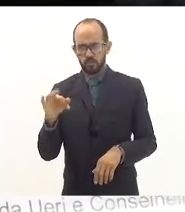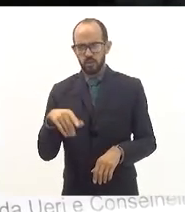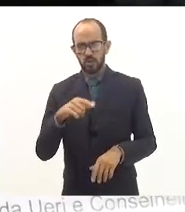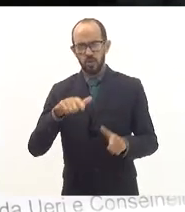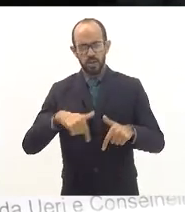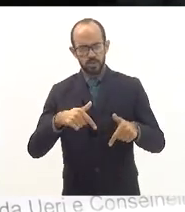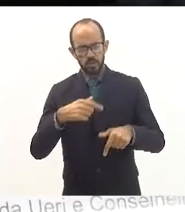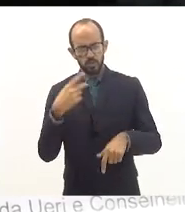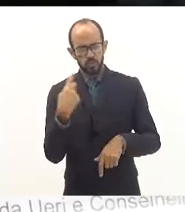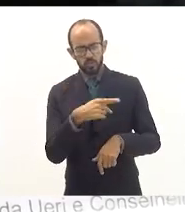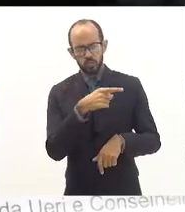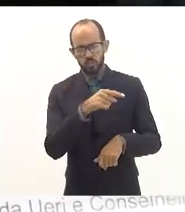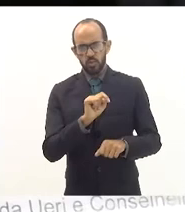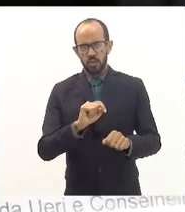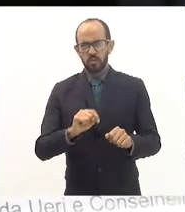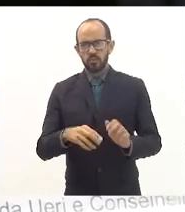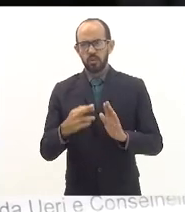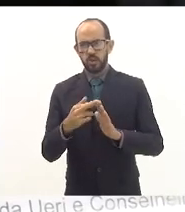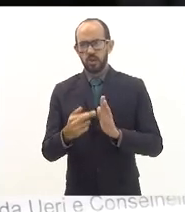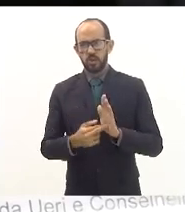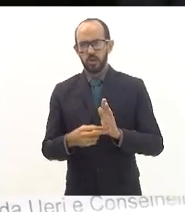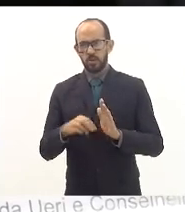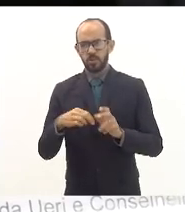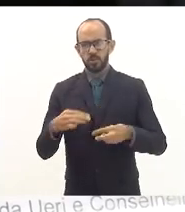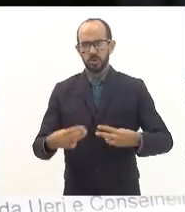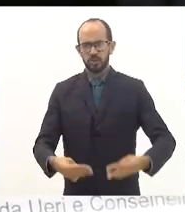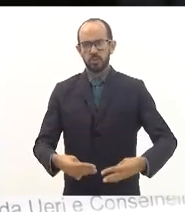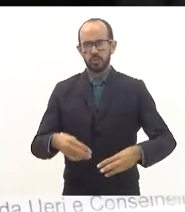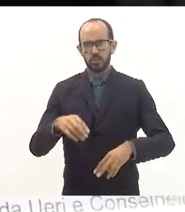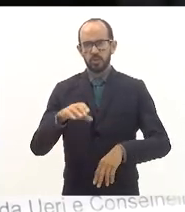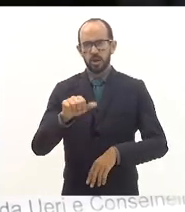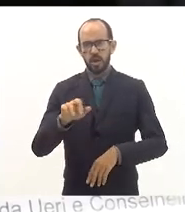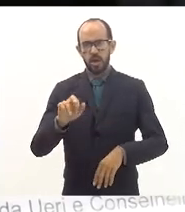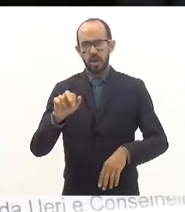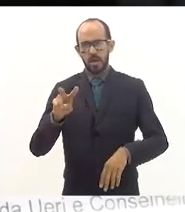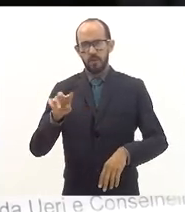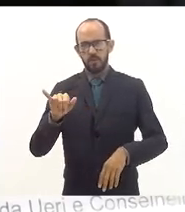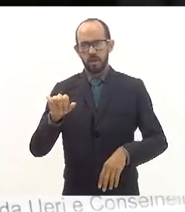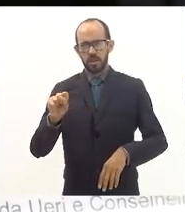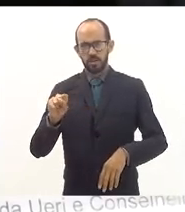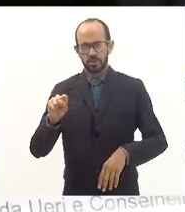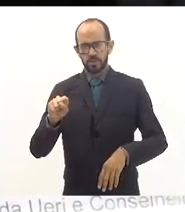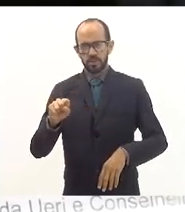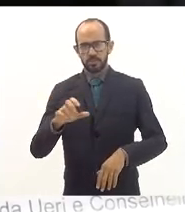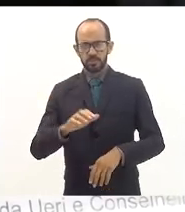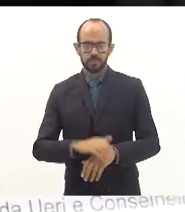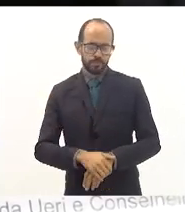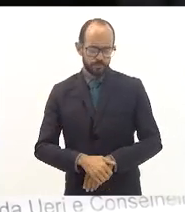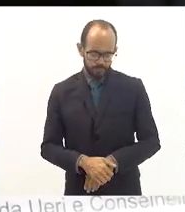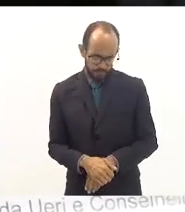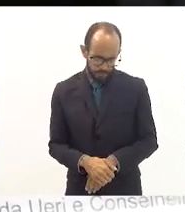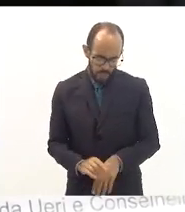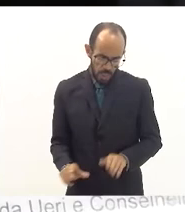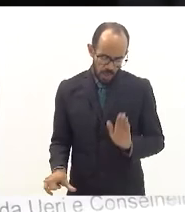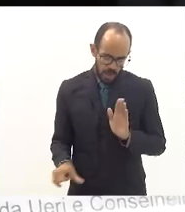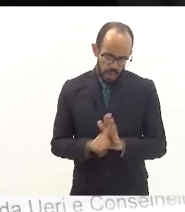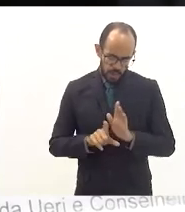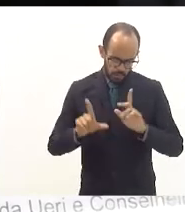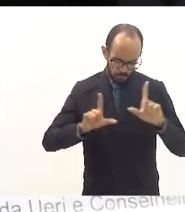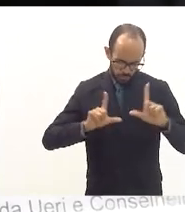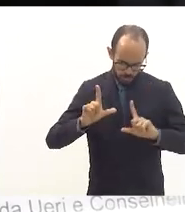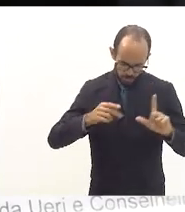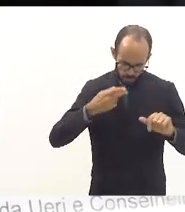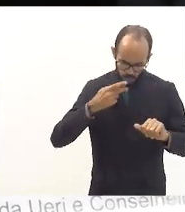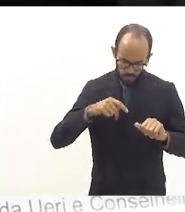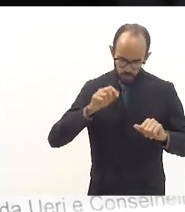iniciativa, né, de que foi relator o ministro Carlos Aires de Brito. Né. E a lei de imprensa exigia que a petição do direito